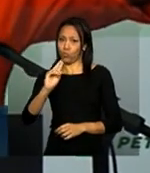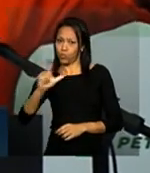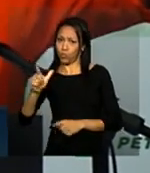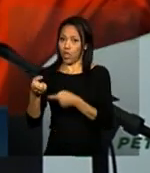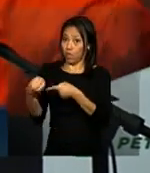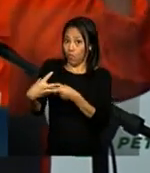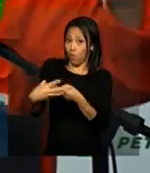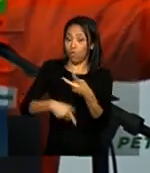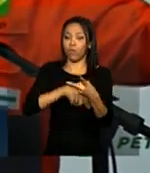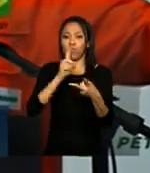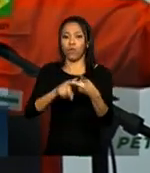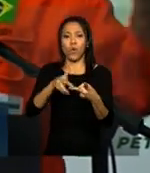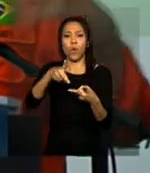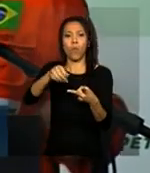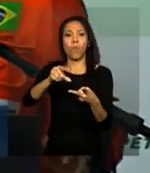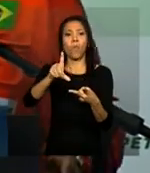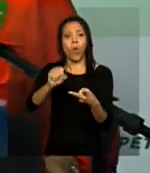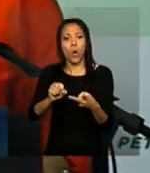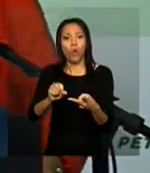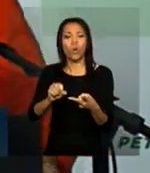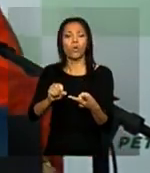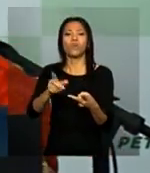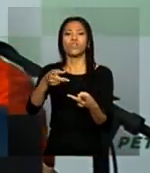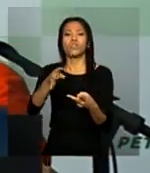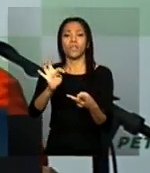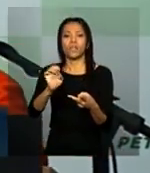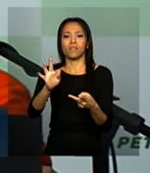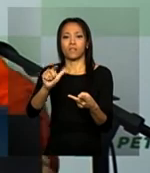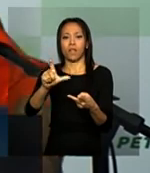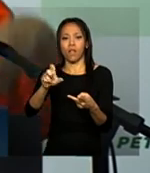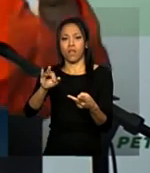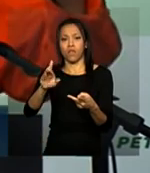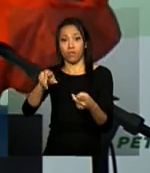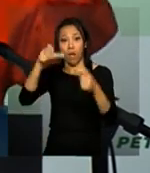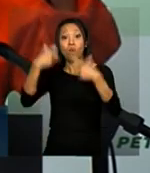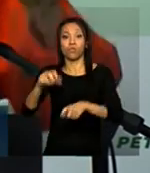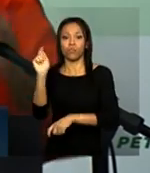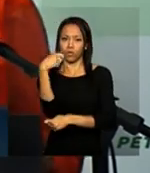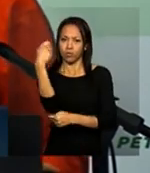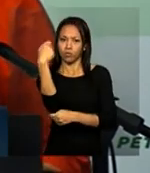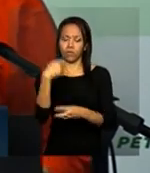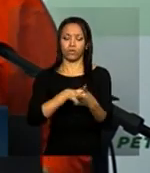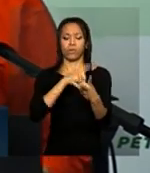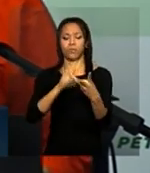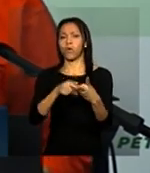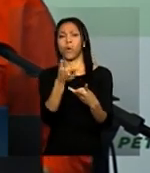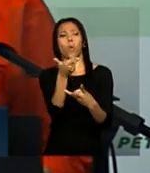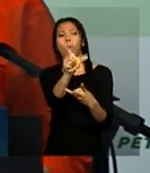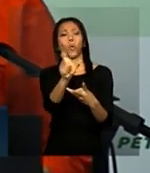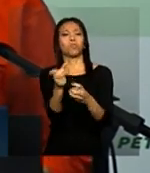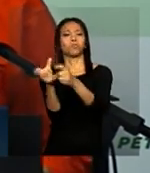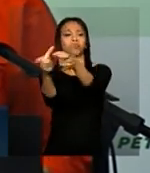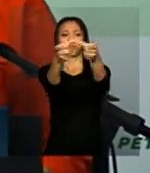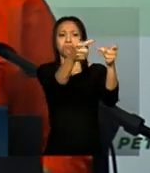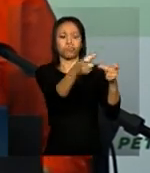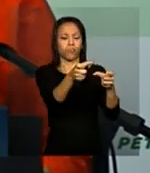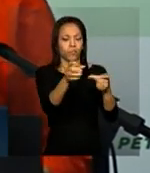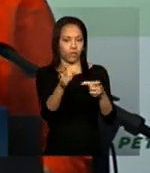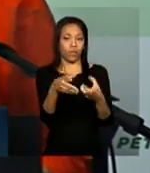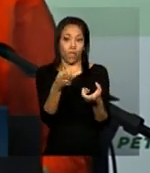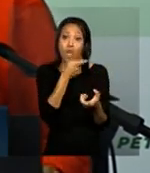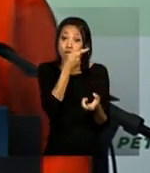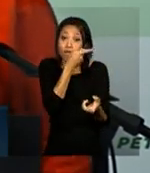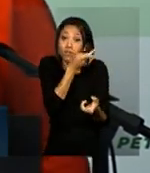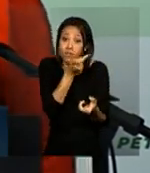o polo de estaleiros lá do Rio Grande do Sul, nem nenhum estaleiro de outra parte do Brasil.